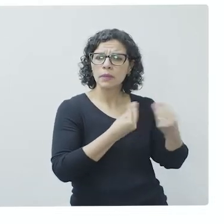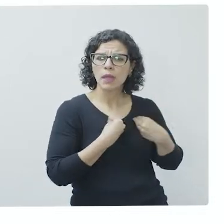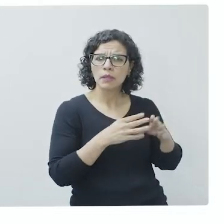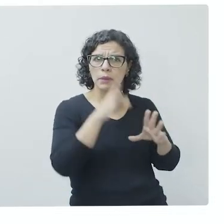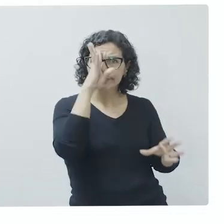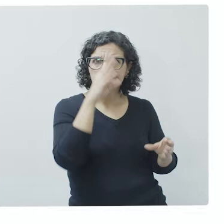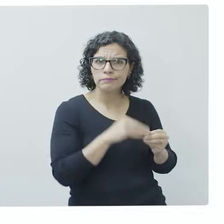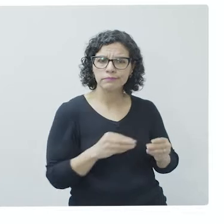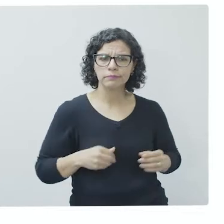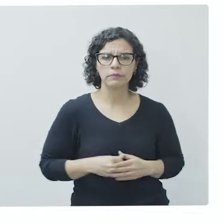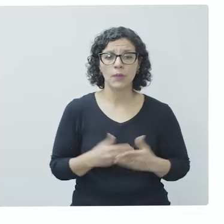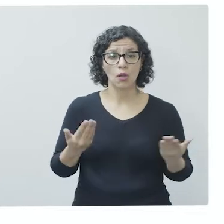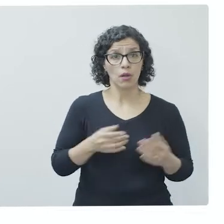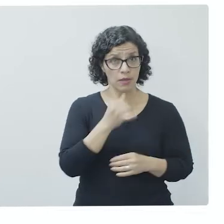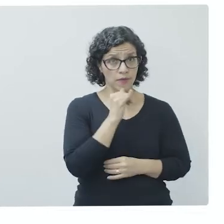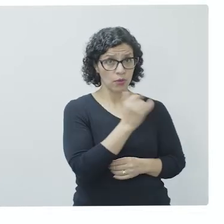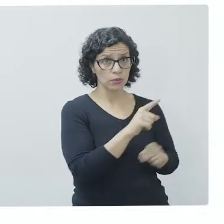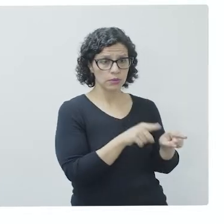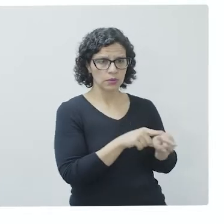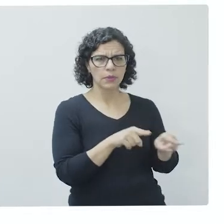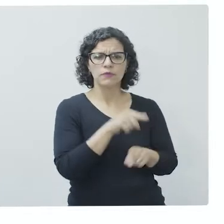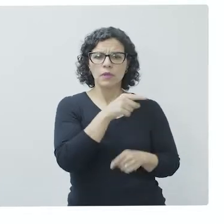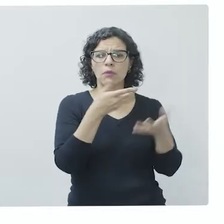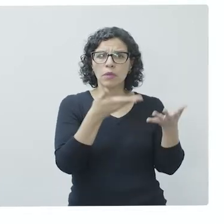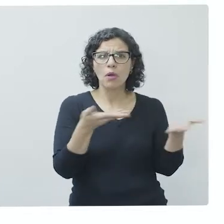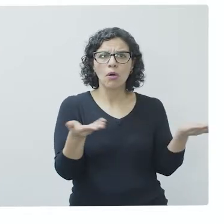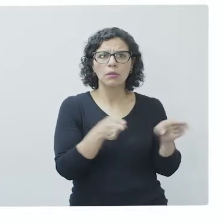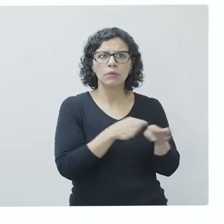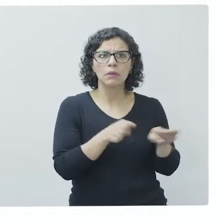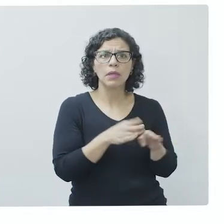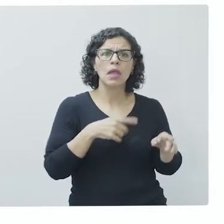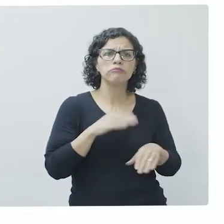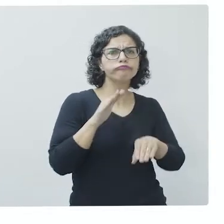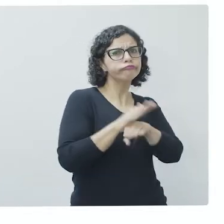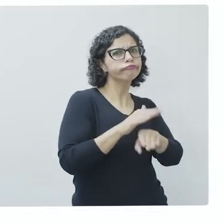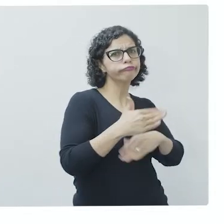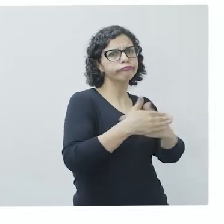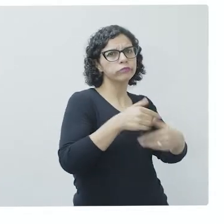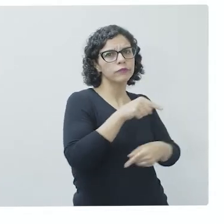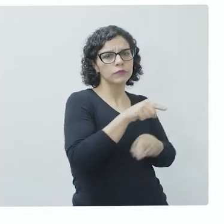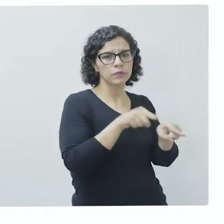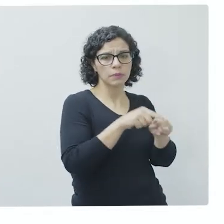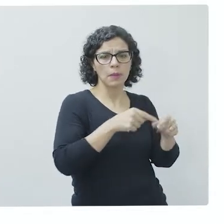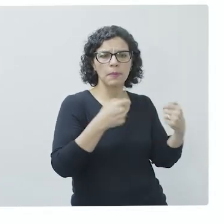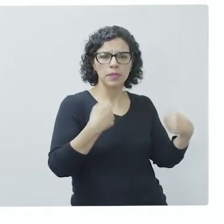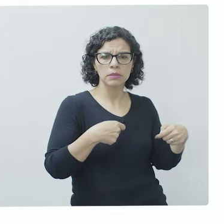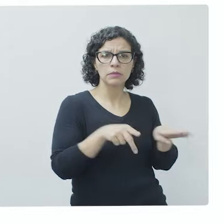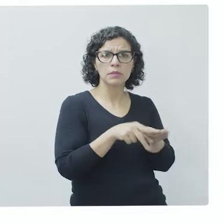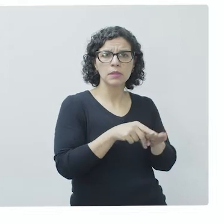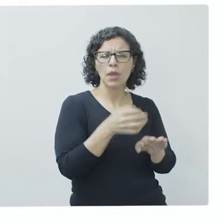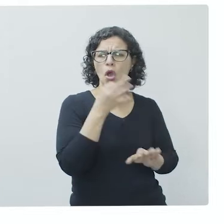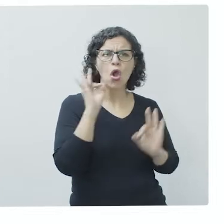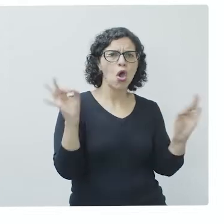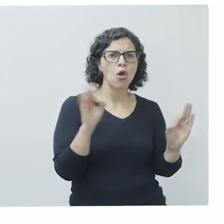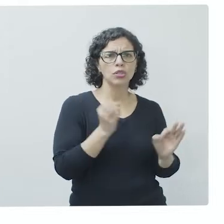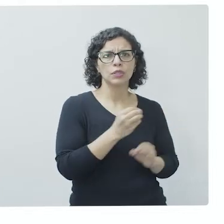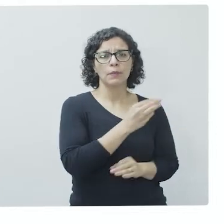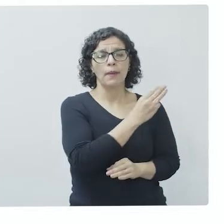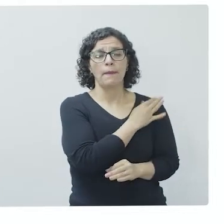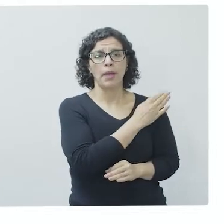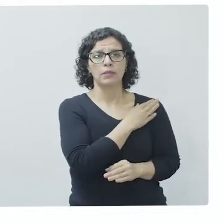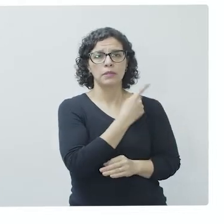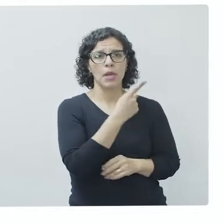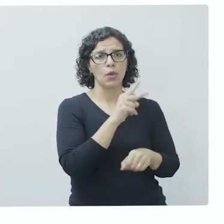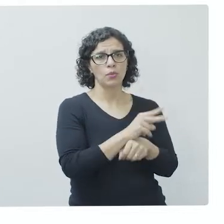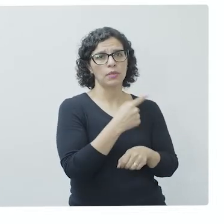e compreensão. E disse mais: quero retribuir tanta consideração. Pretendo ser uma ótima madrinha